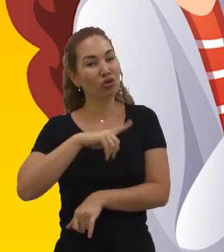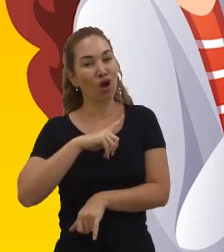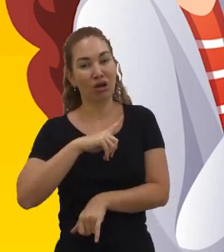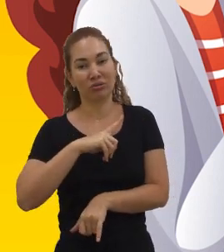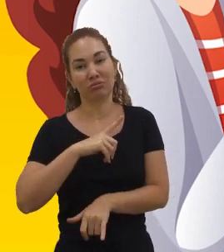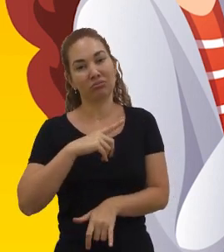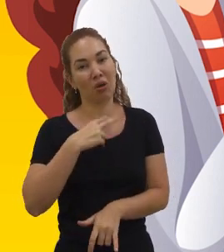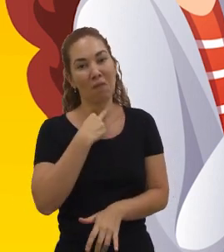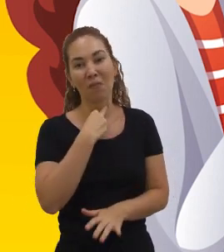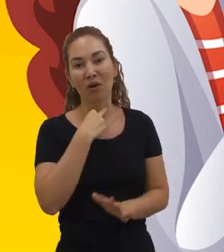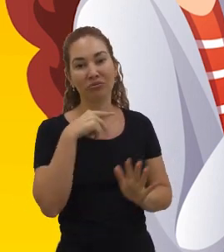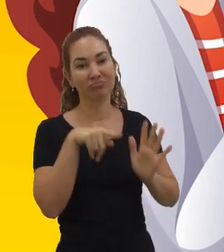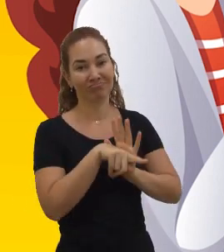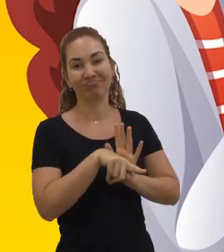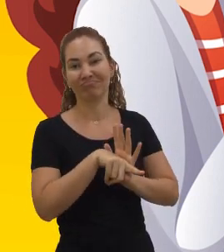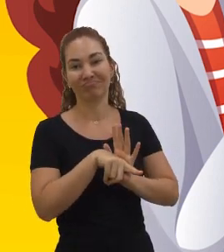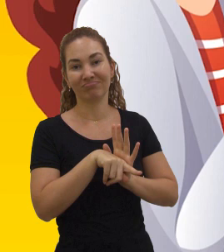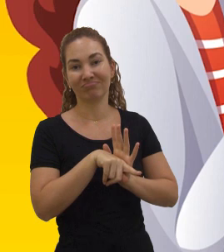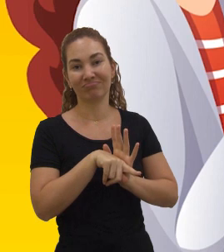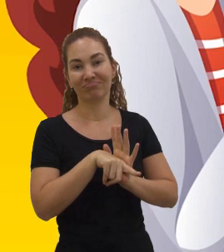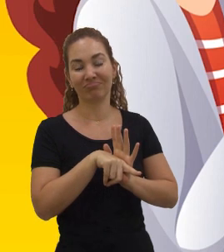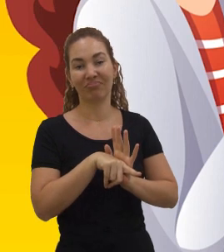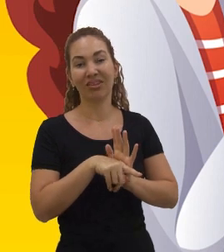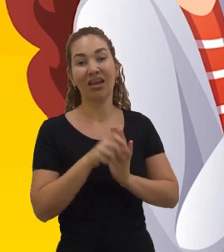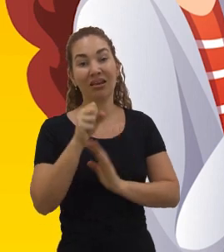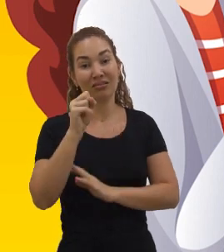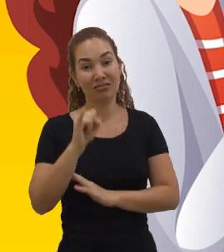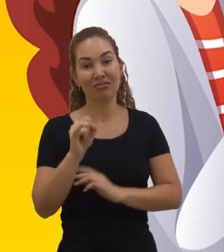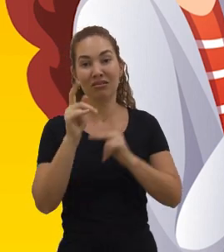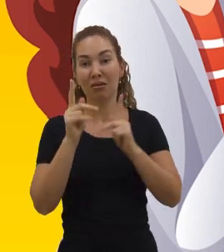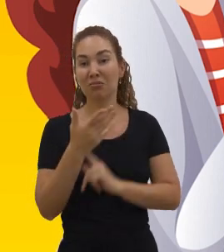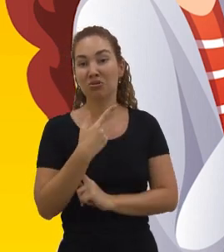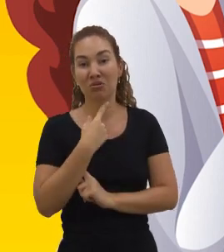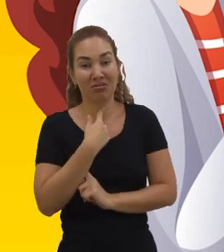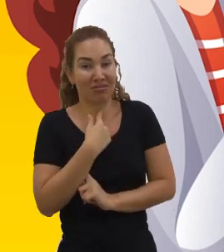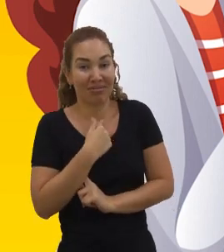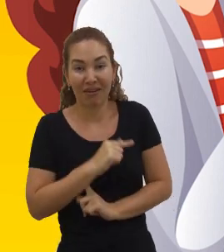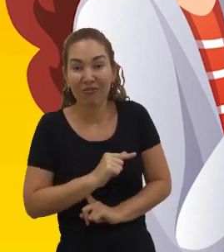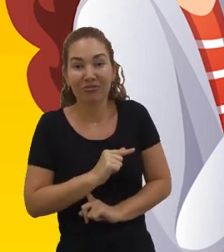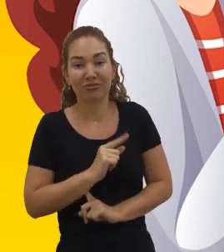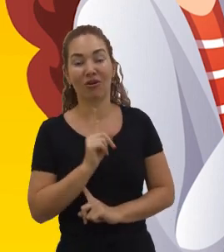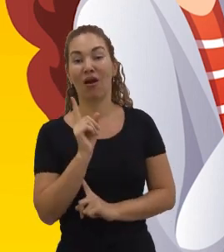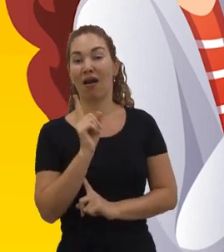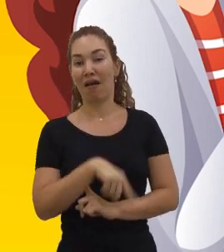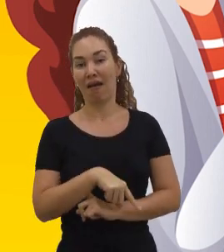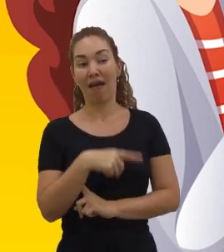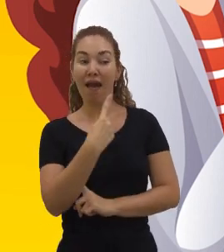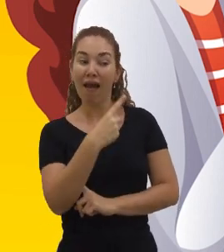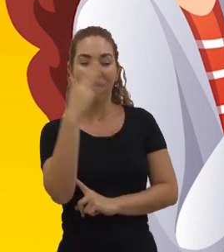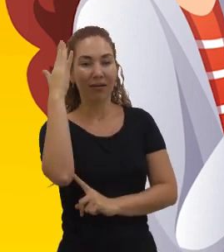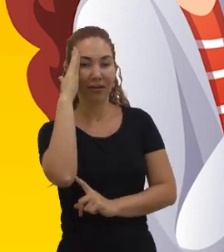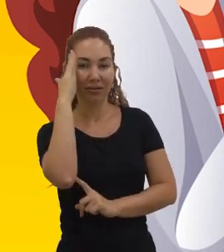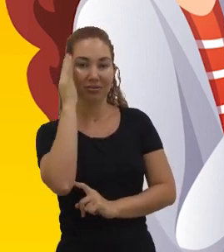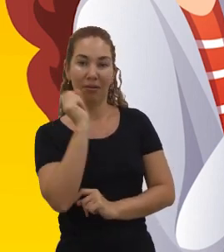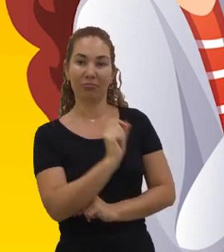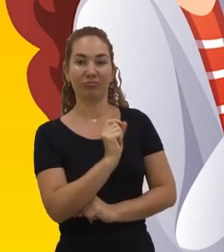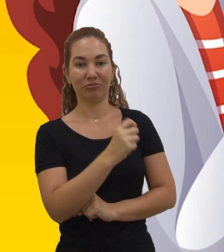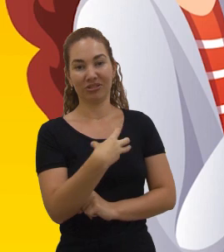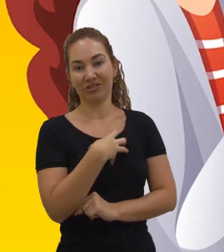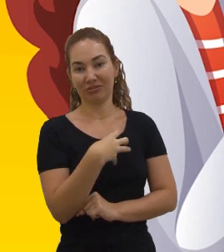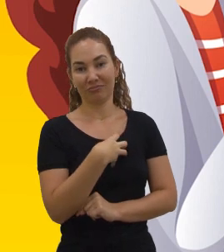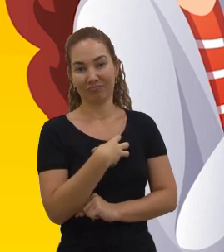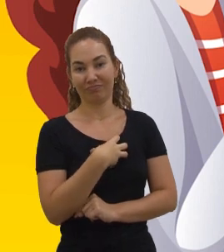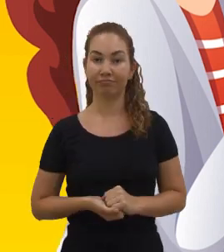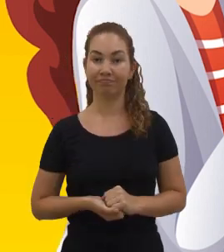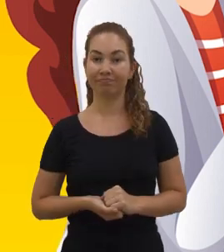questionar, entendeu? Então não é uma pauta que a gente tem que abrir. Se a pessoa não gostou, é porque ela sabe do que ela tá falando.